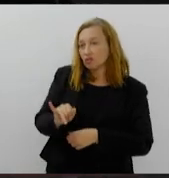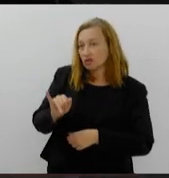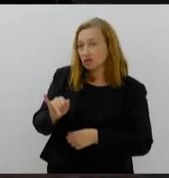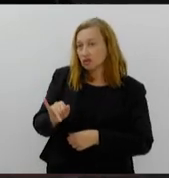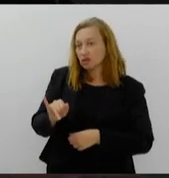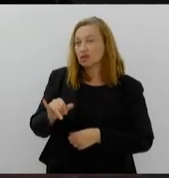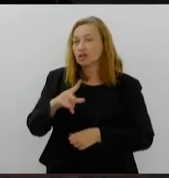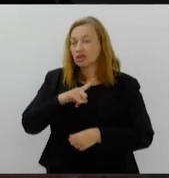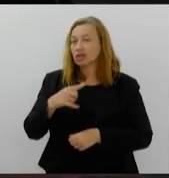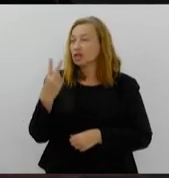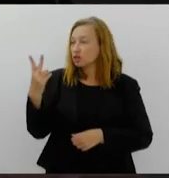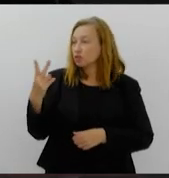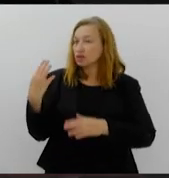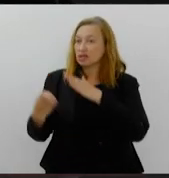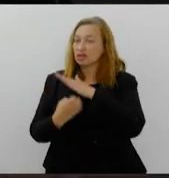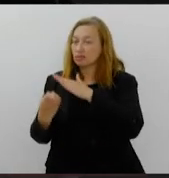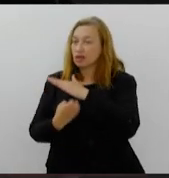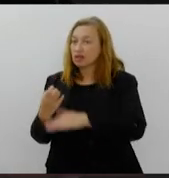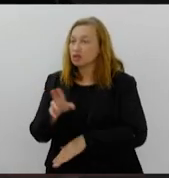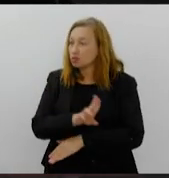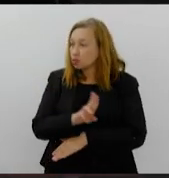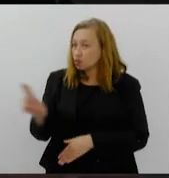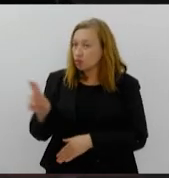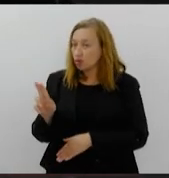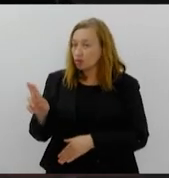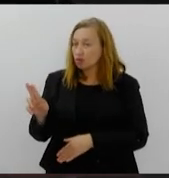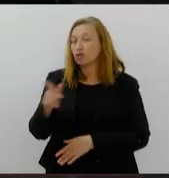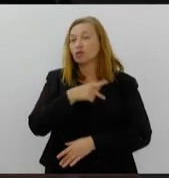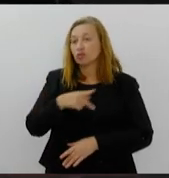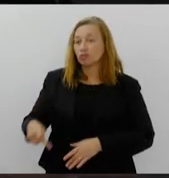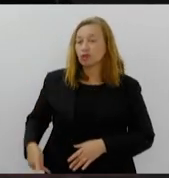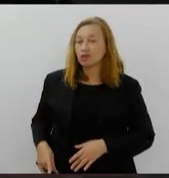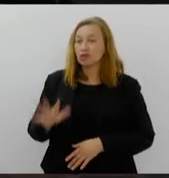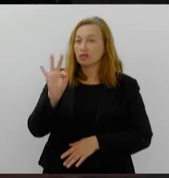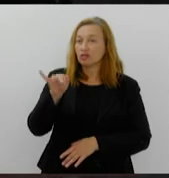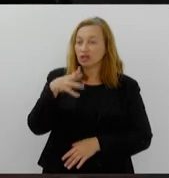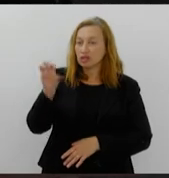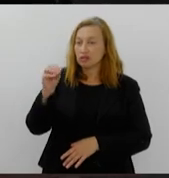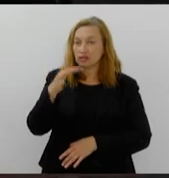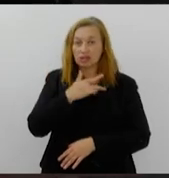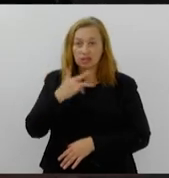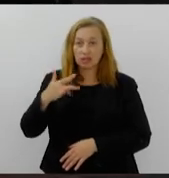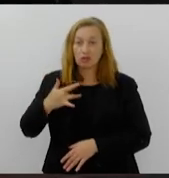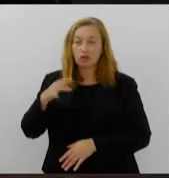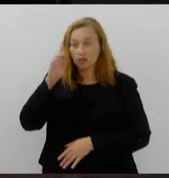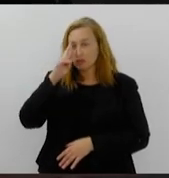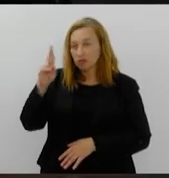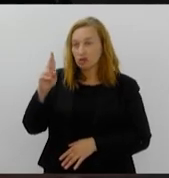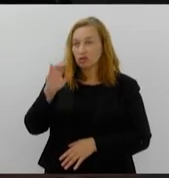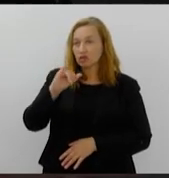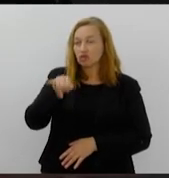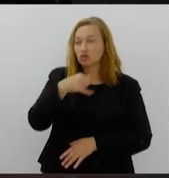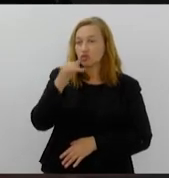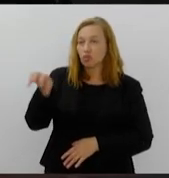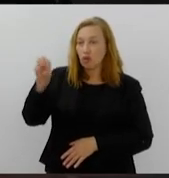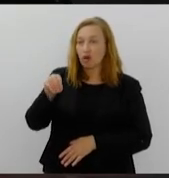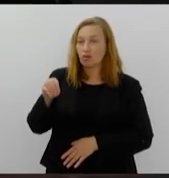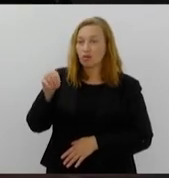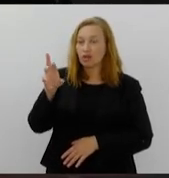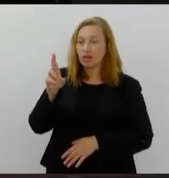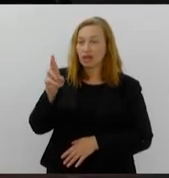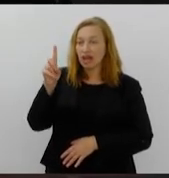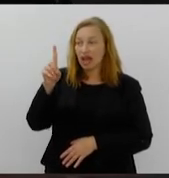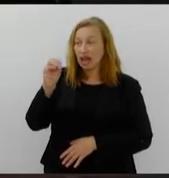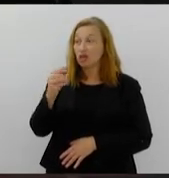funcionam 2 empresas em nome do presidente da Fundação de Saúde, o senhor João Ricardo Piloto.